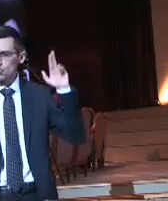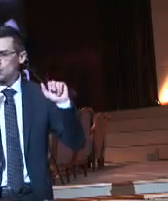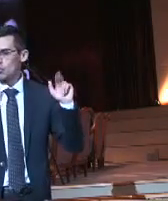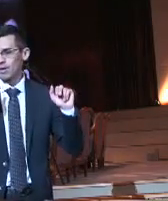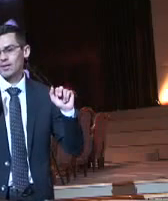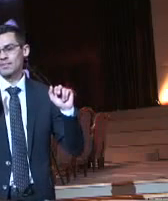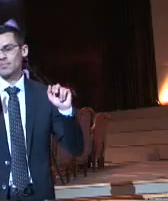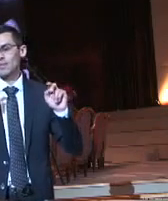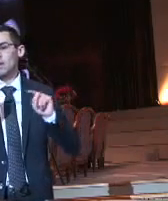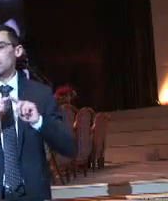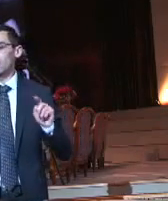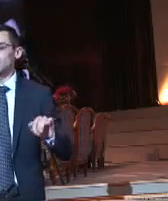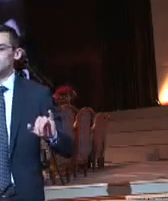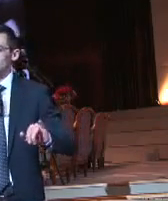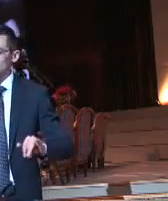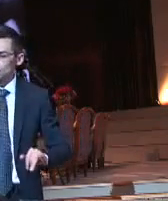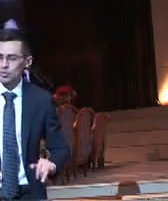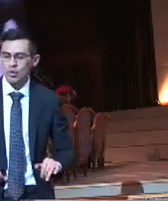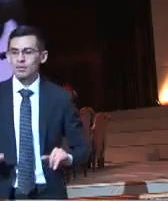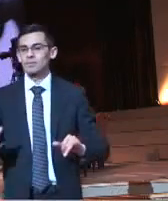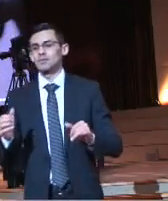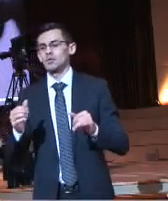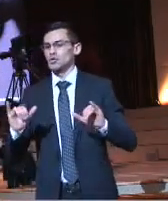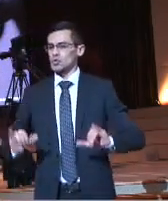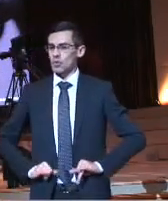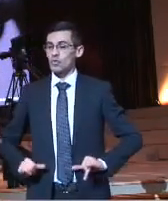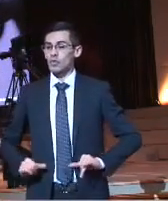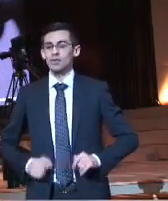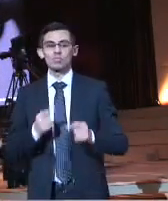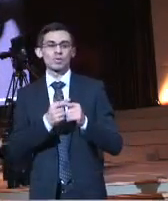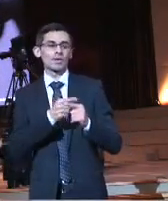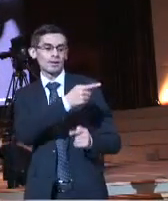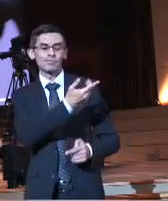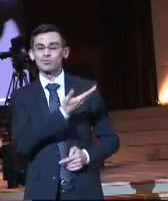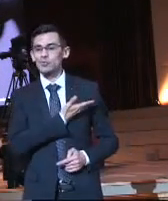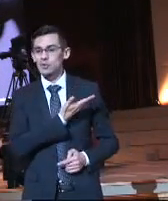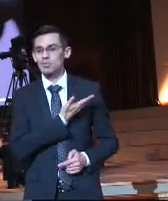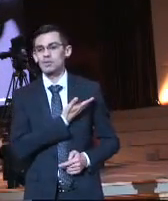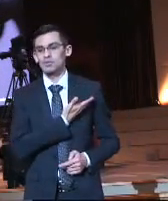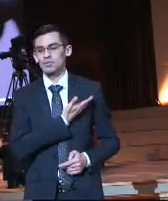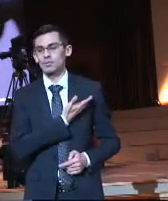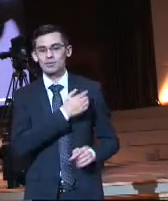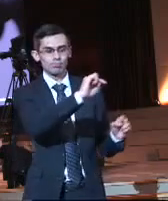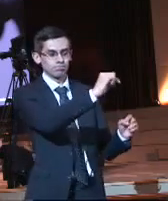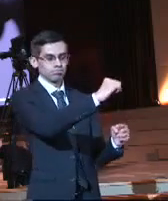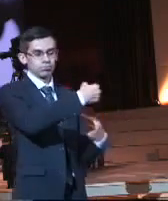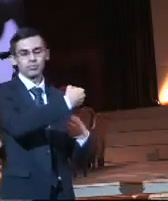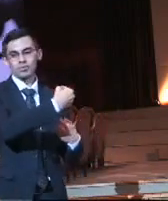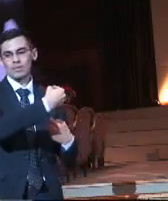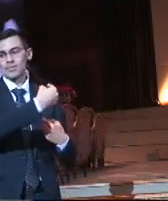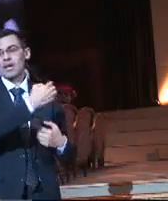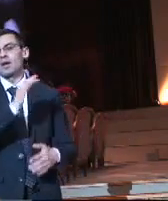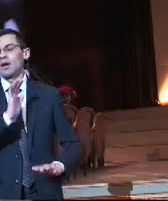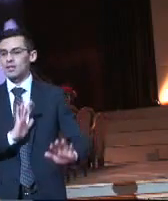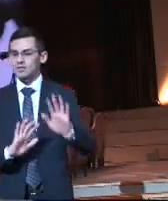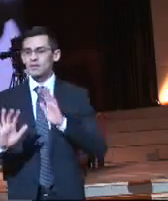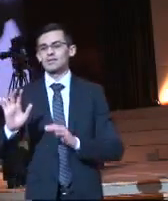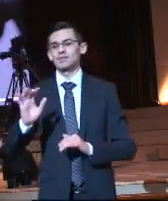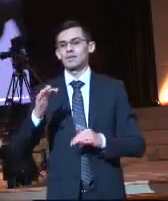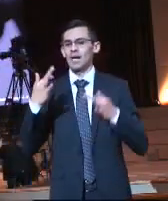aí então Jó está sofrendo por causa dos seus amigos também. Quantas vezes a dor da nossa